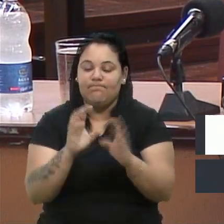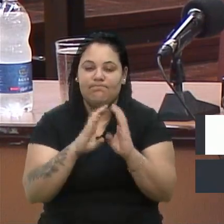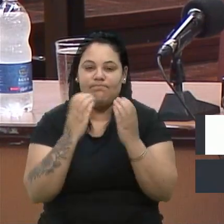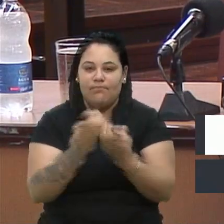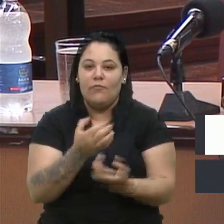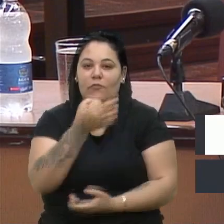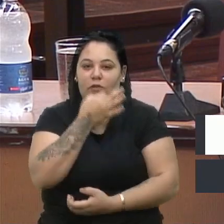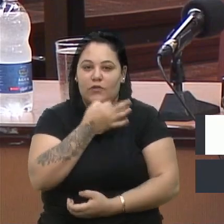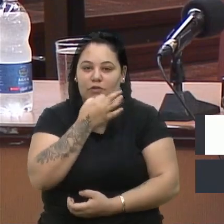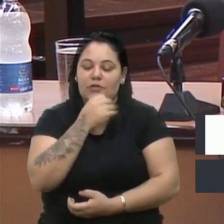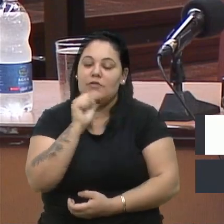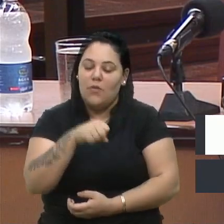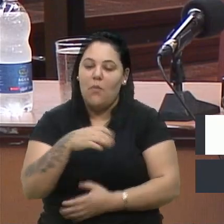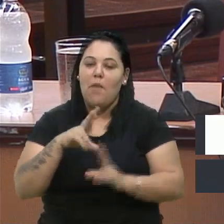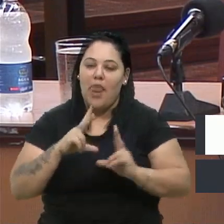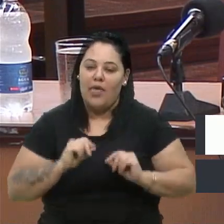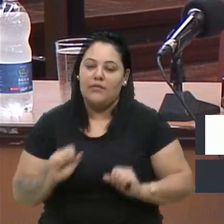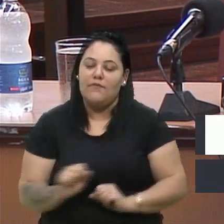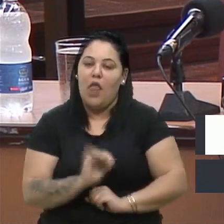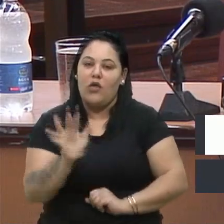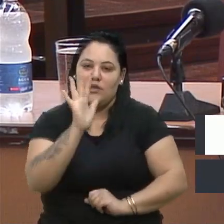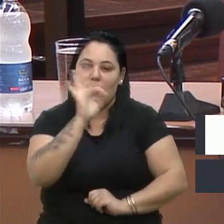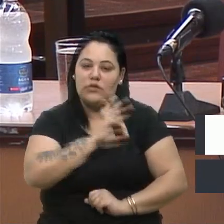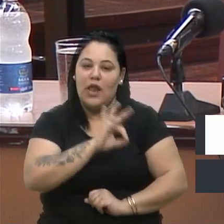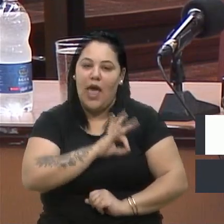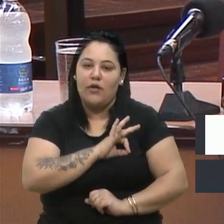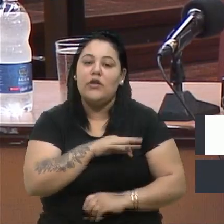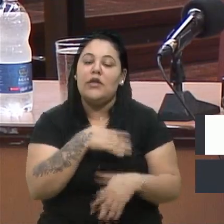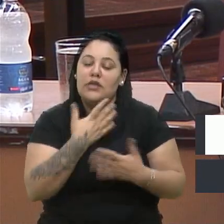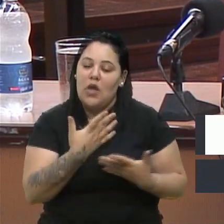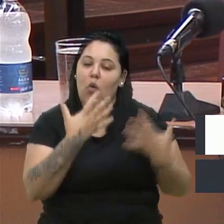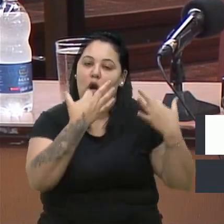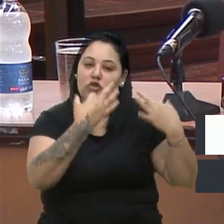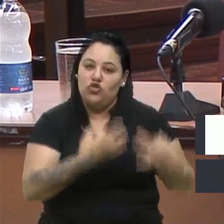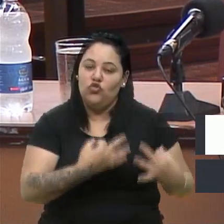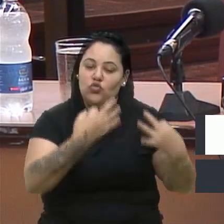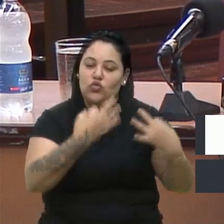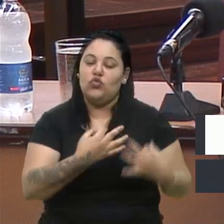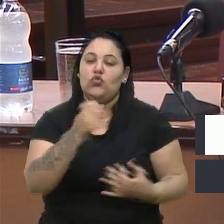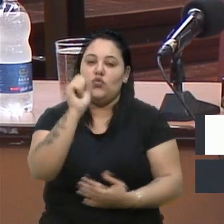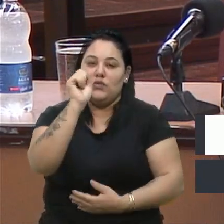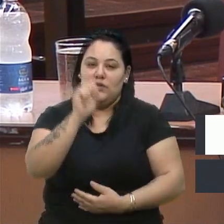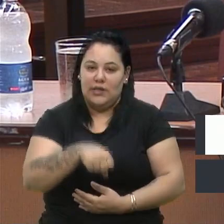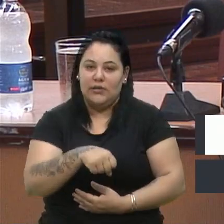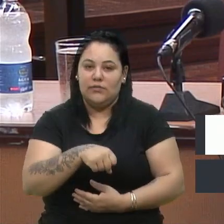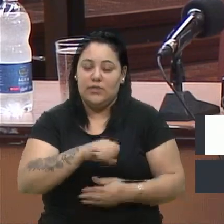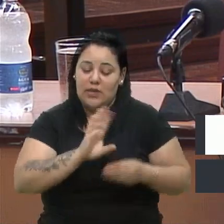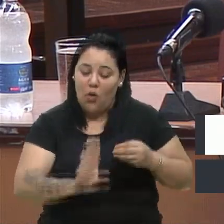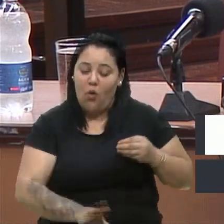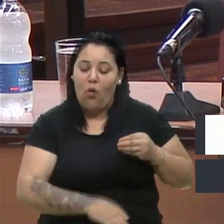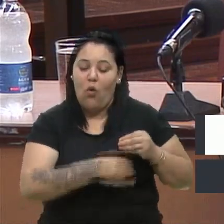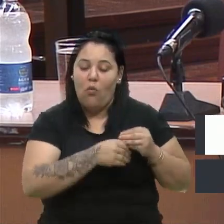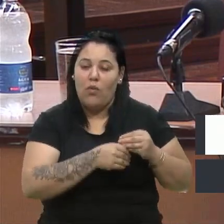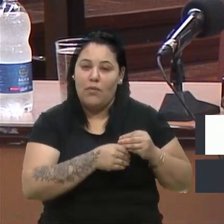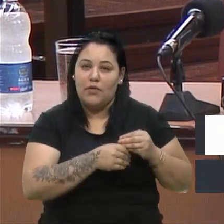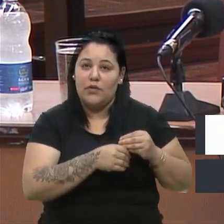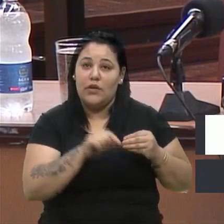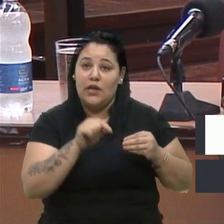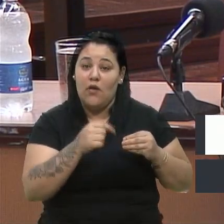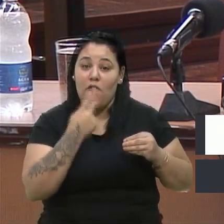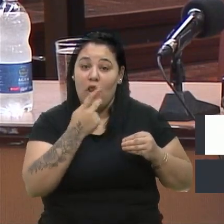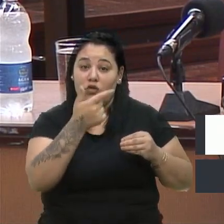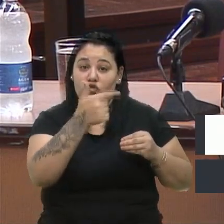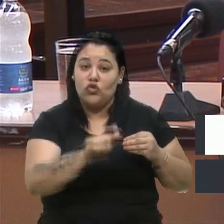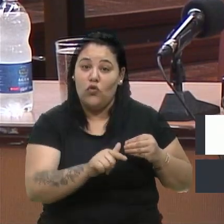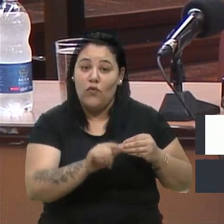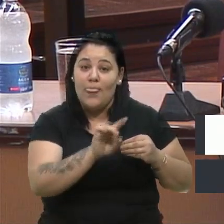e da comunidade gaúcha. Nada mais justo do que essa reposição, e aqui eu vou reforçar, não